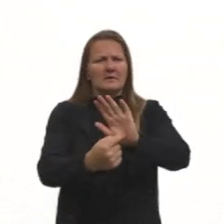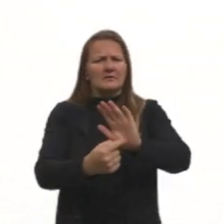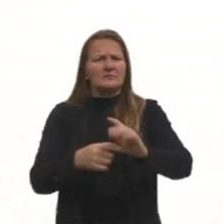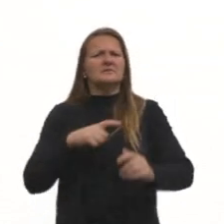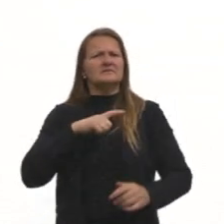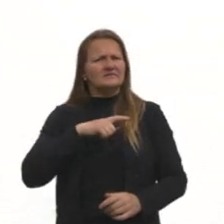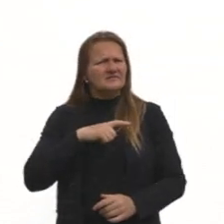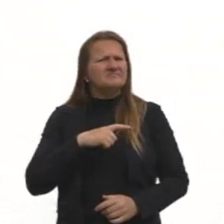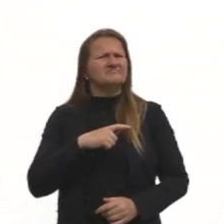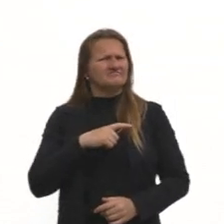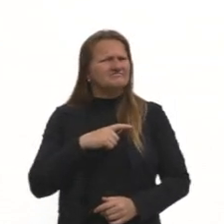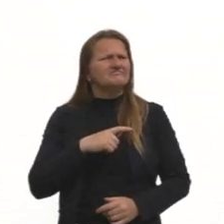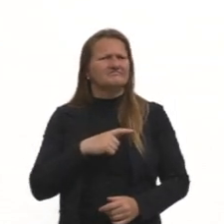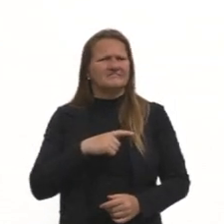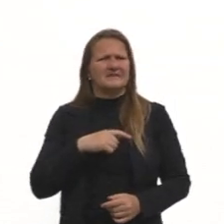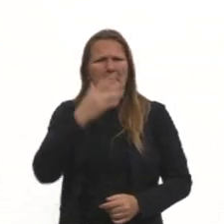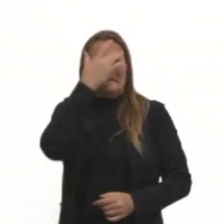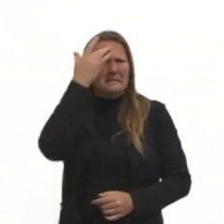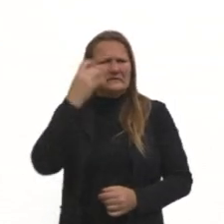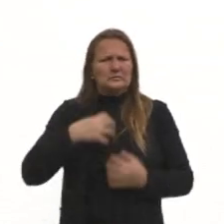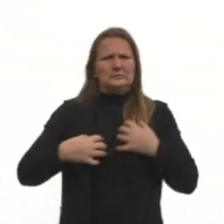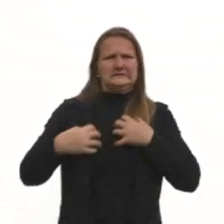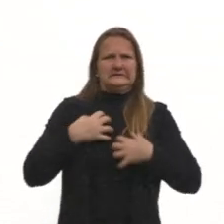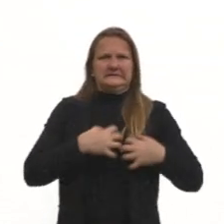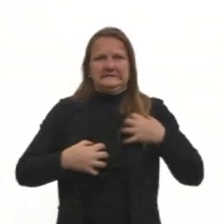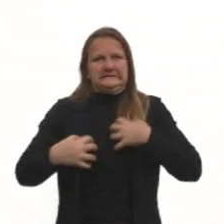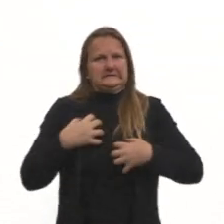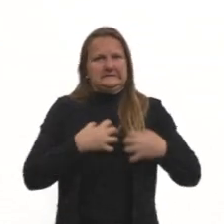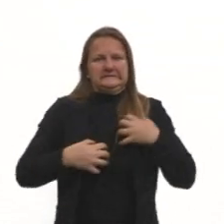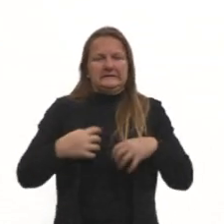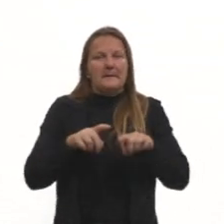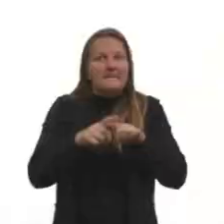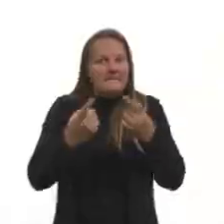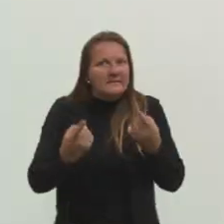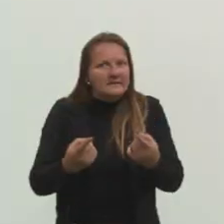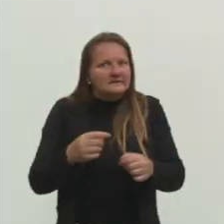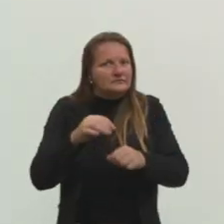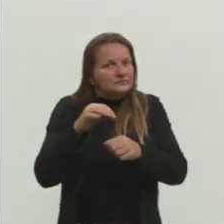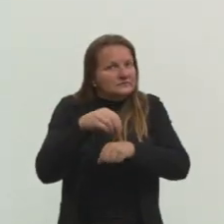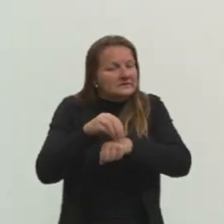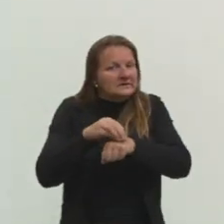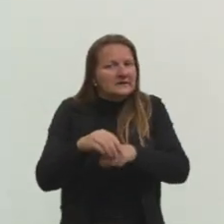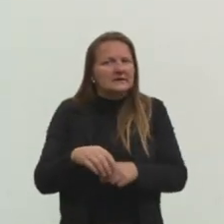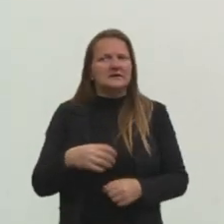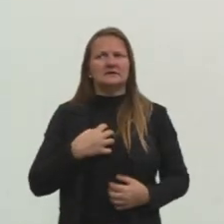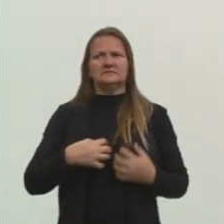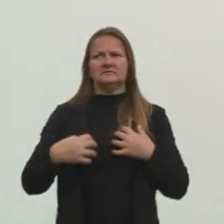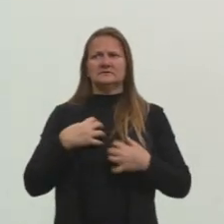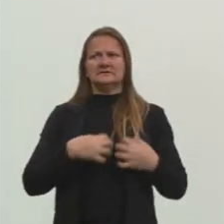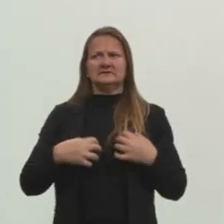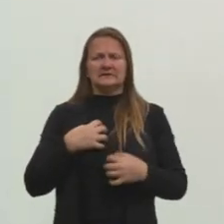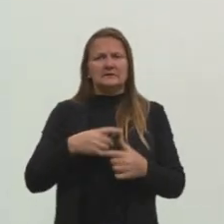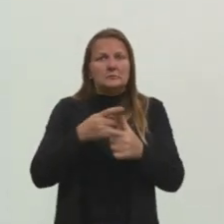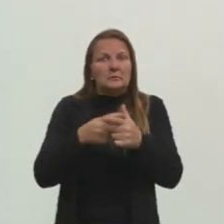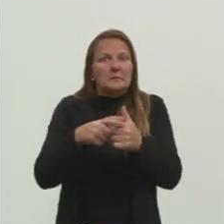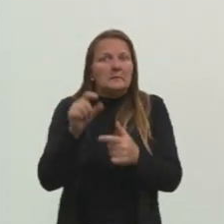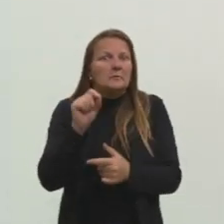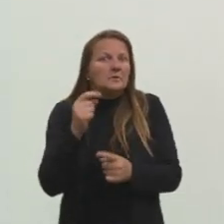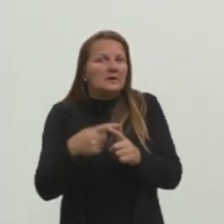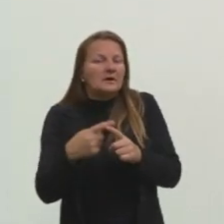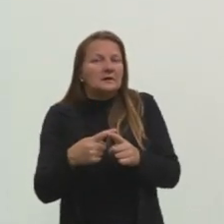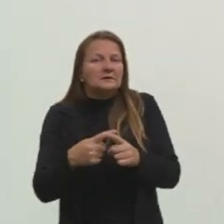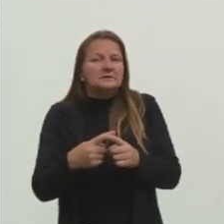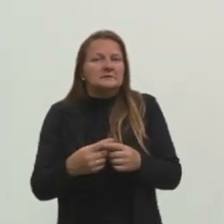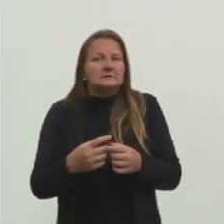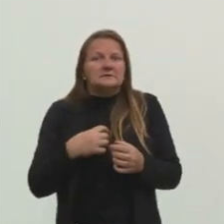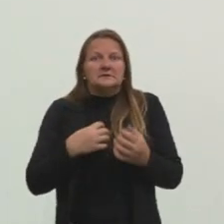a tendência que as pessoas se sintam ansiosas mas daí tem detalhe a ansiedade se torna um problema na medida em que ela fica